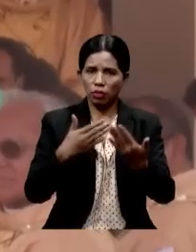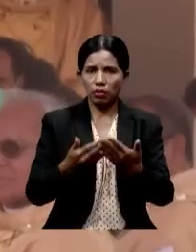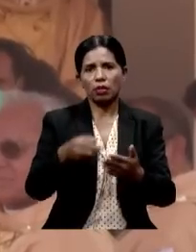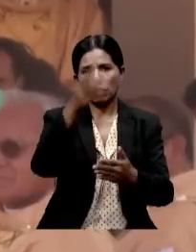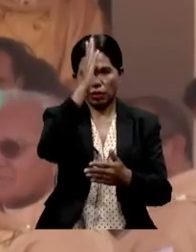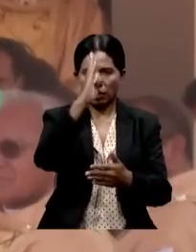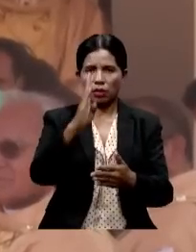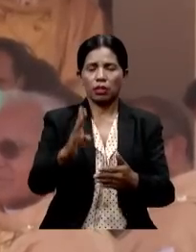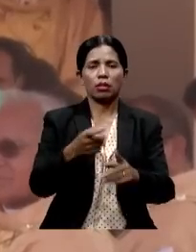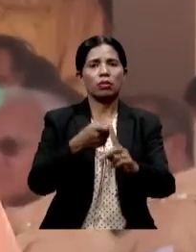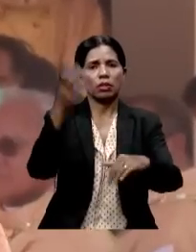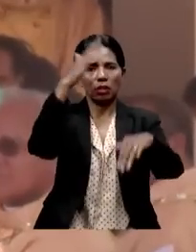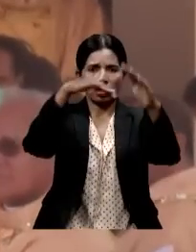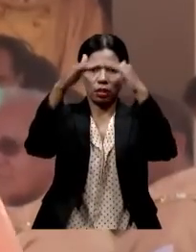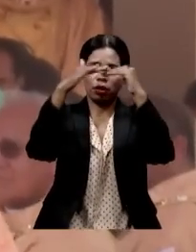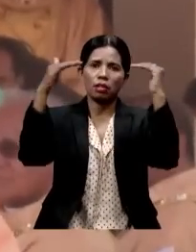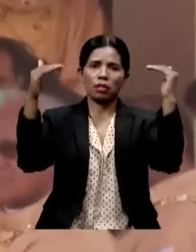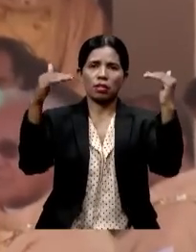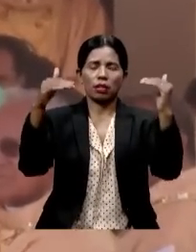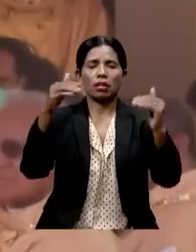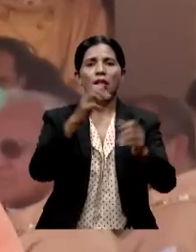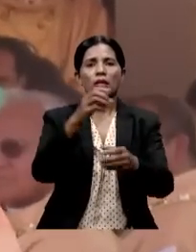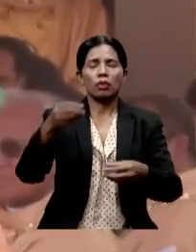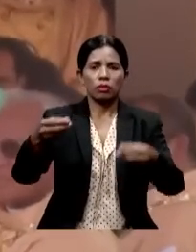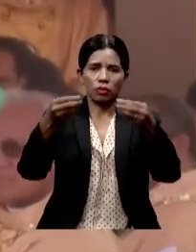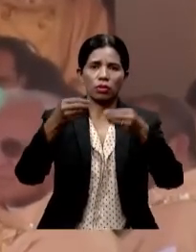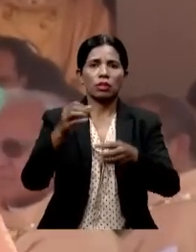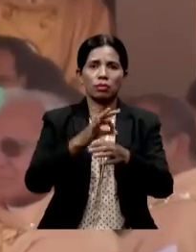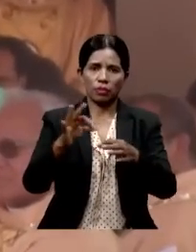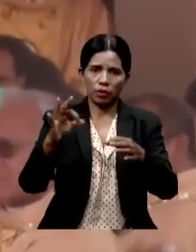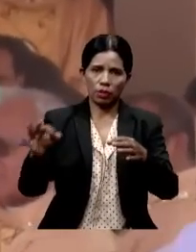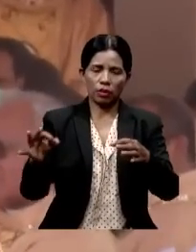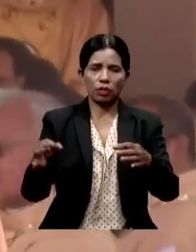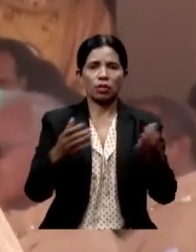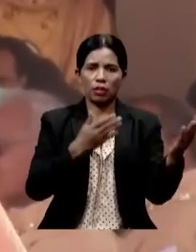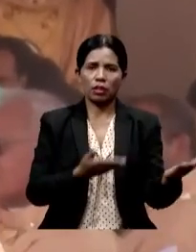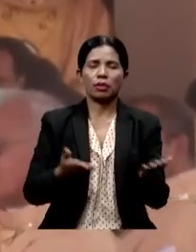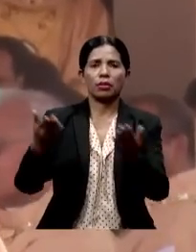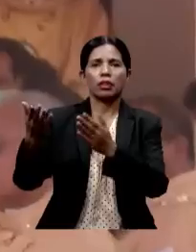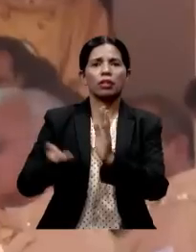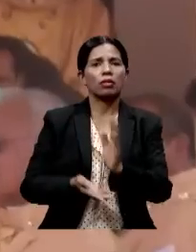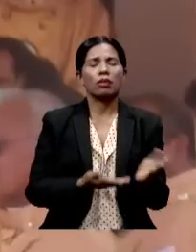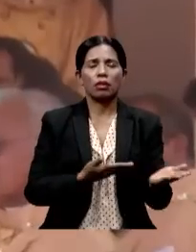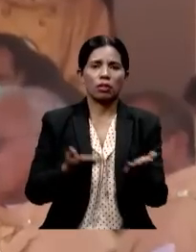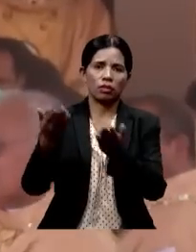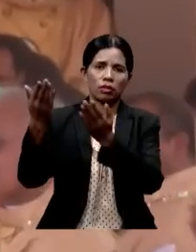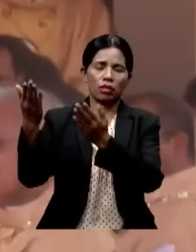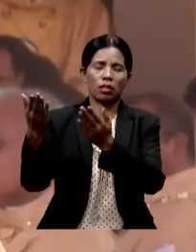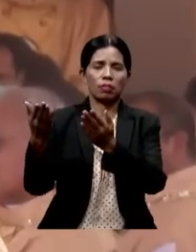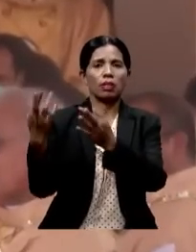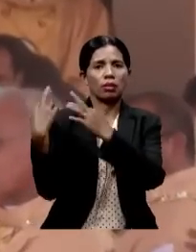maroma kosileta na asba hamano inspira ita ato bel lori no hasan tidia kanado li